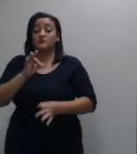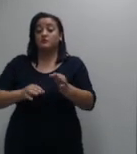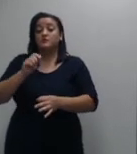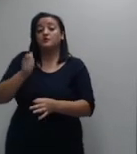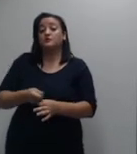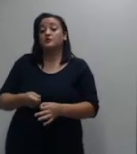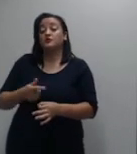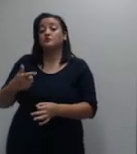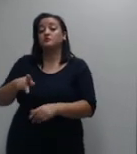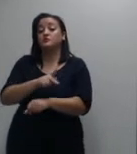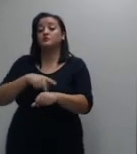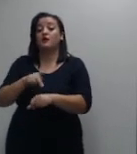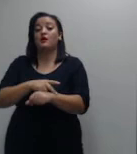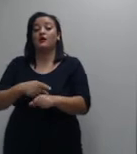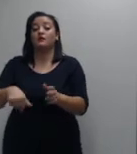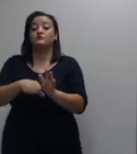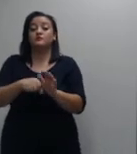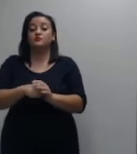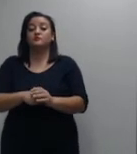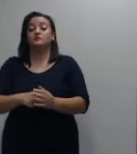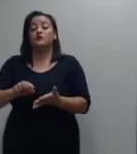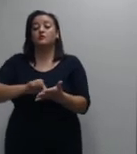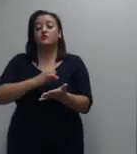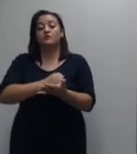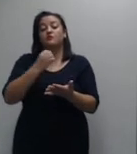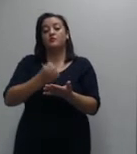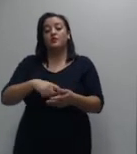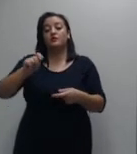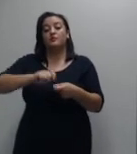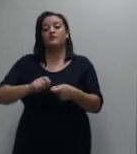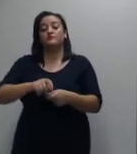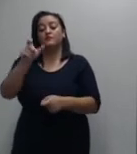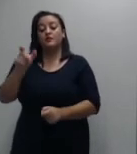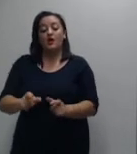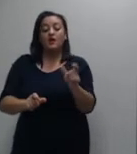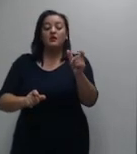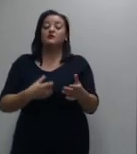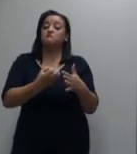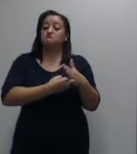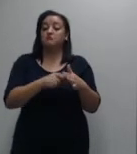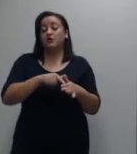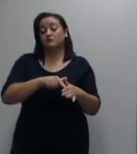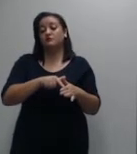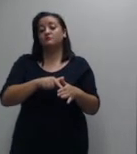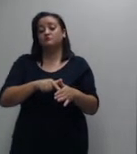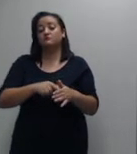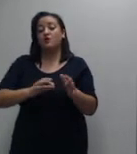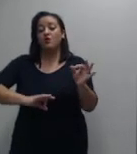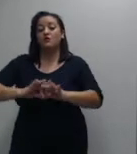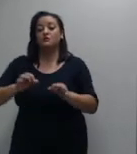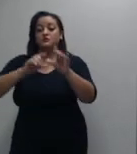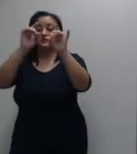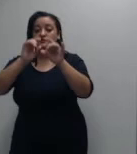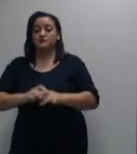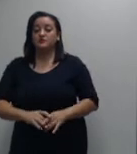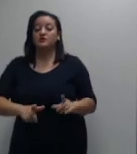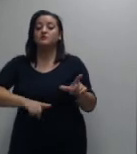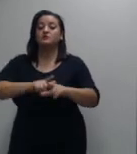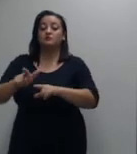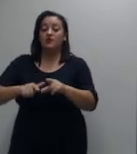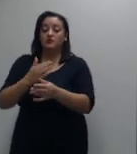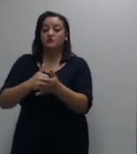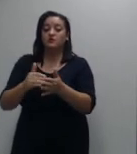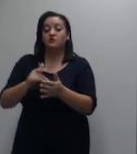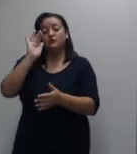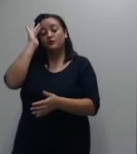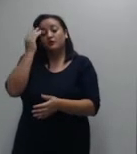de violação ao contrato firmado entre o seu kalidia votex estabelecia exclusividade na prestação do serviço entendeu